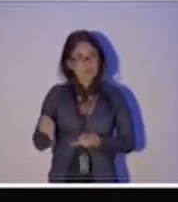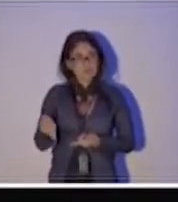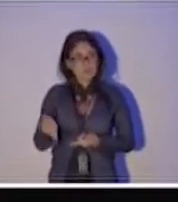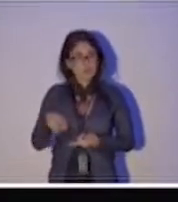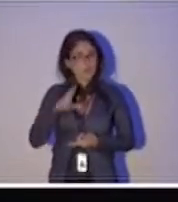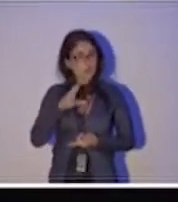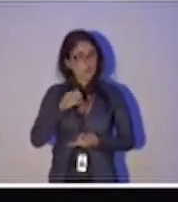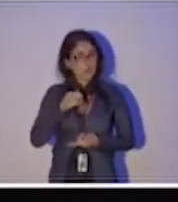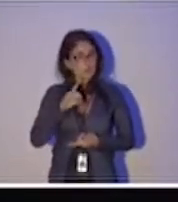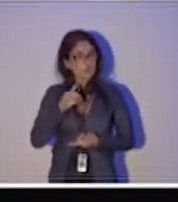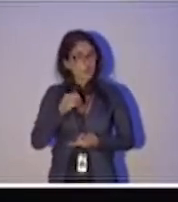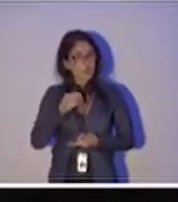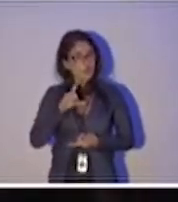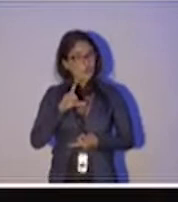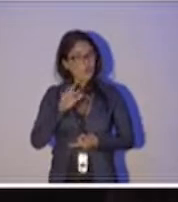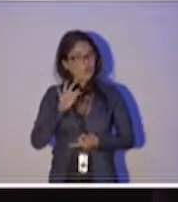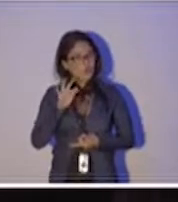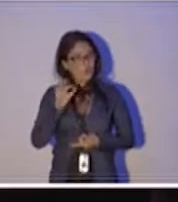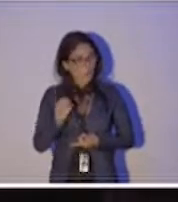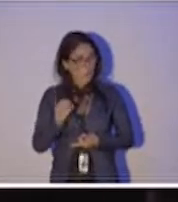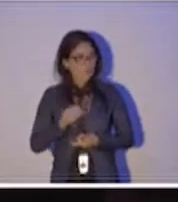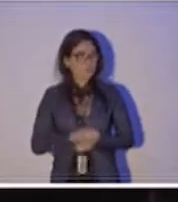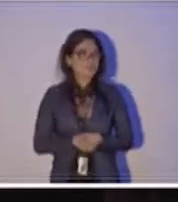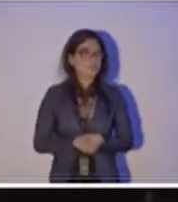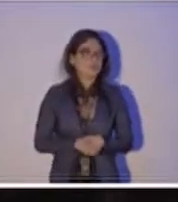Rodolfo Costa. Bem-vindo!